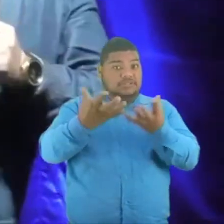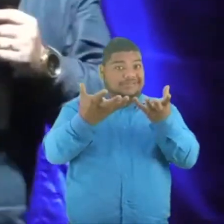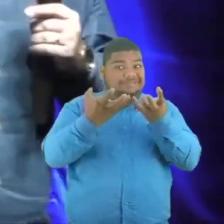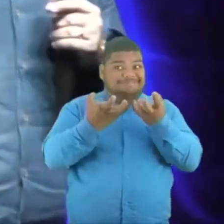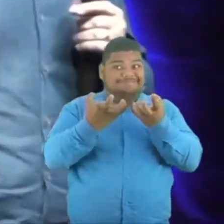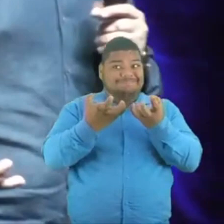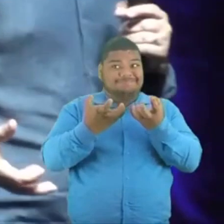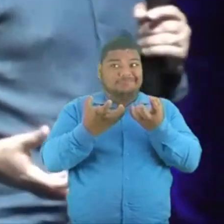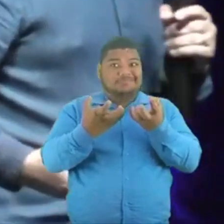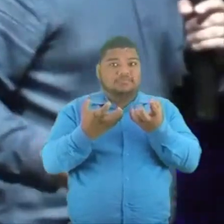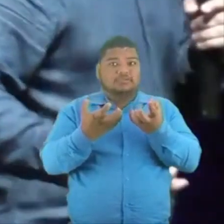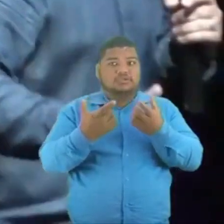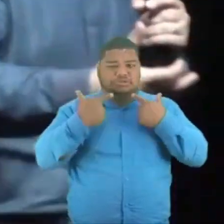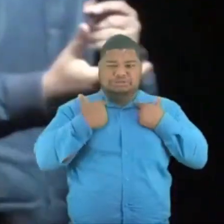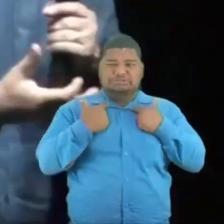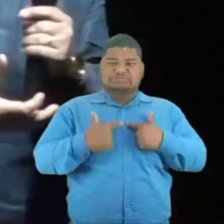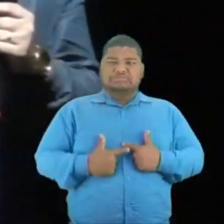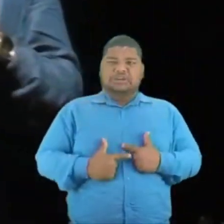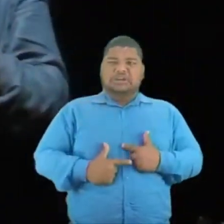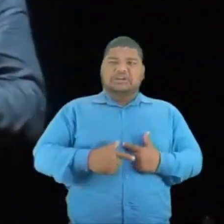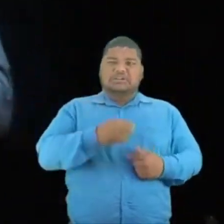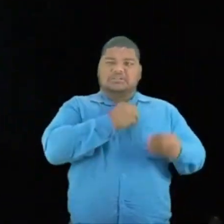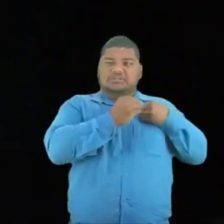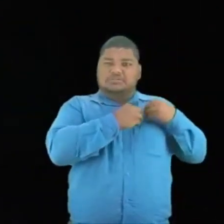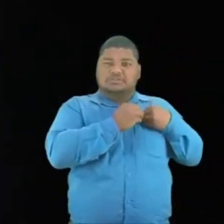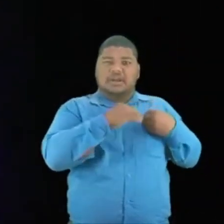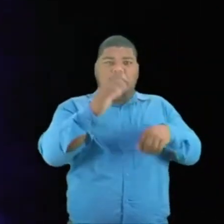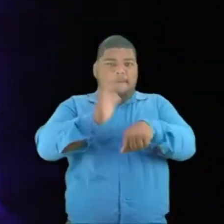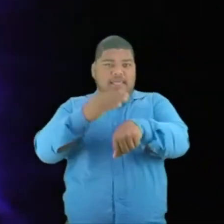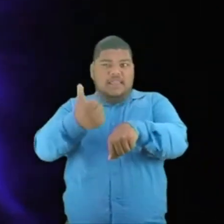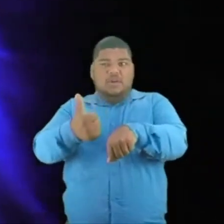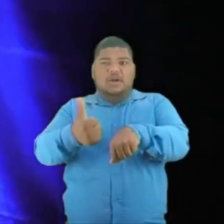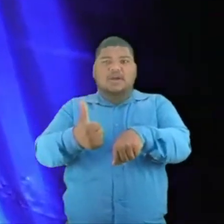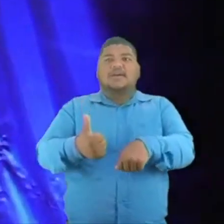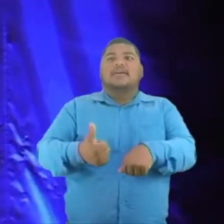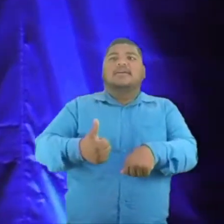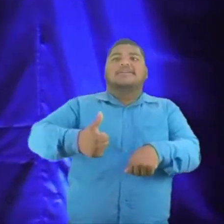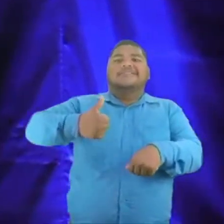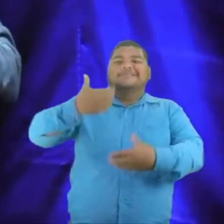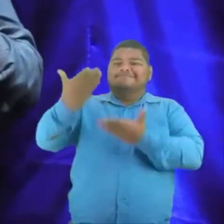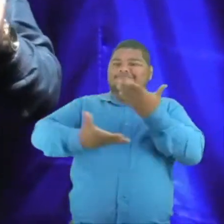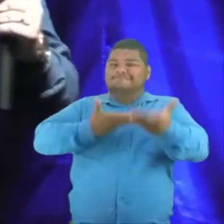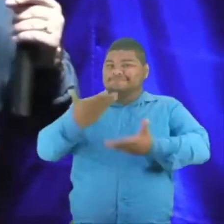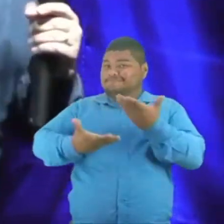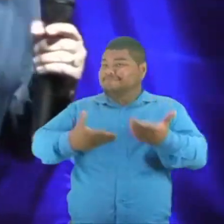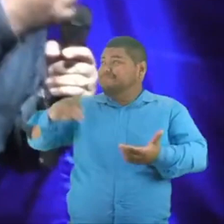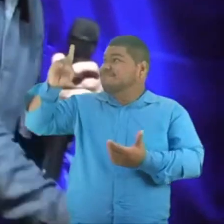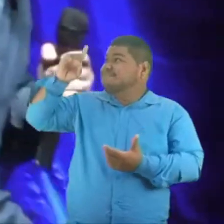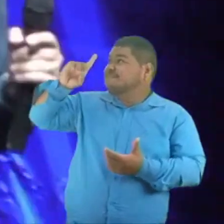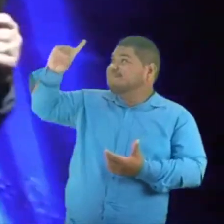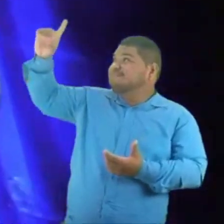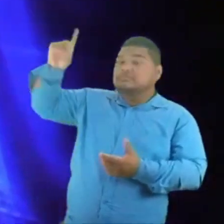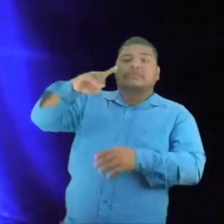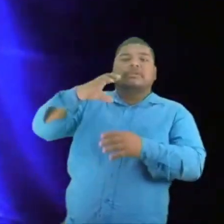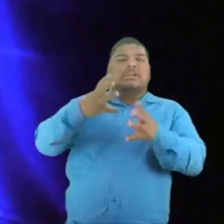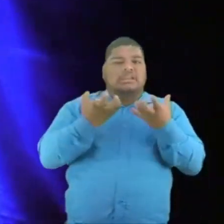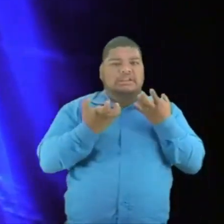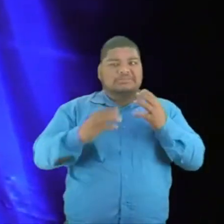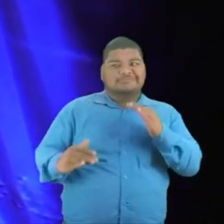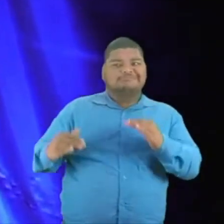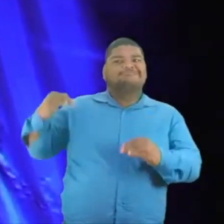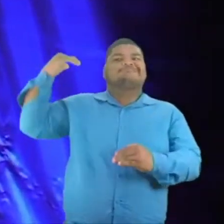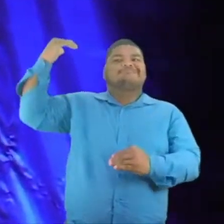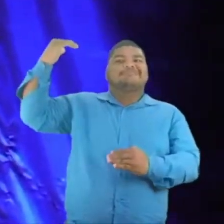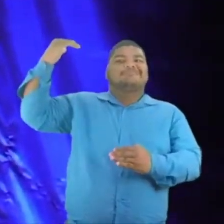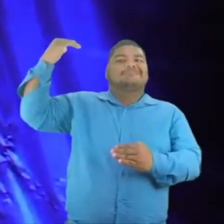nos curar do pecado, nós queremos melhorar o nosso relacionamento com Deus, nós queremos crescer, nós queremos